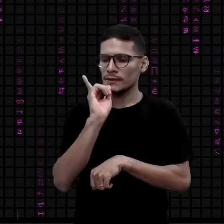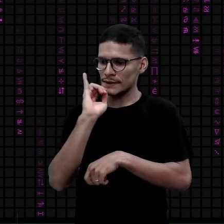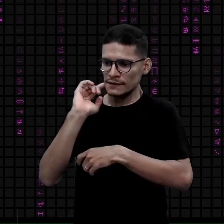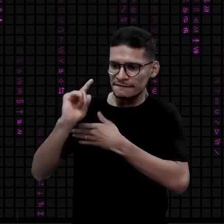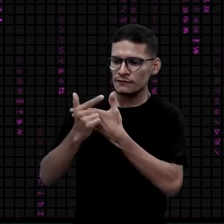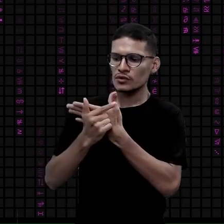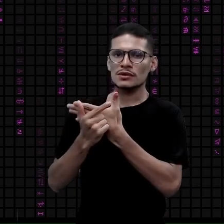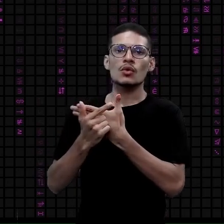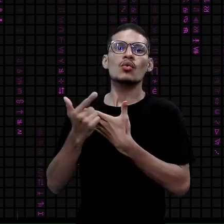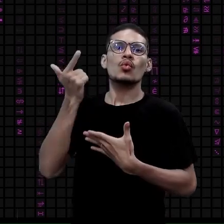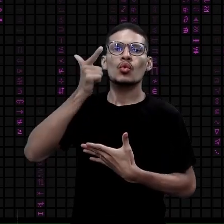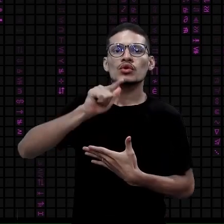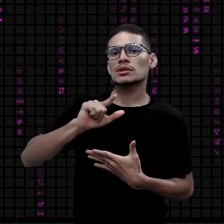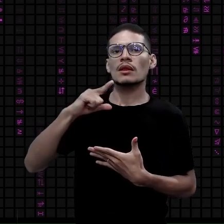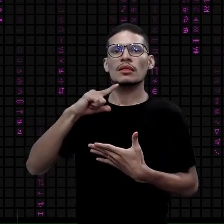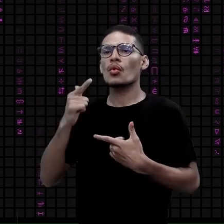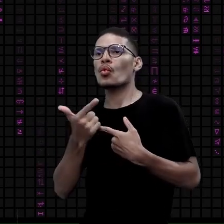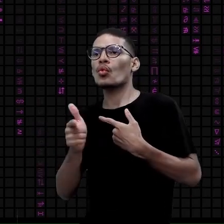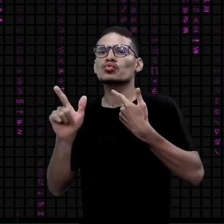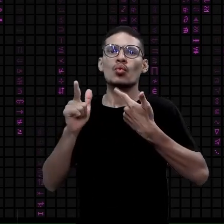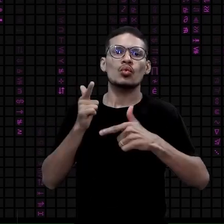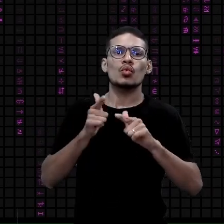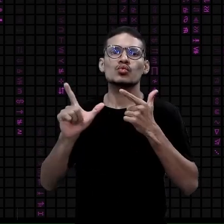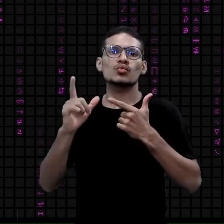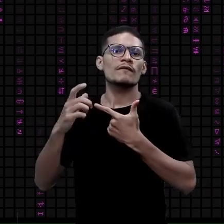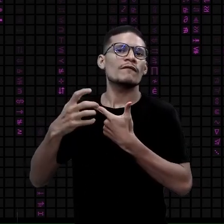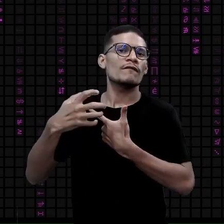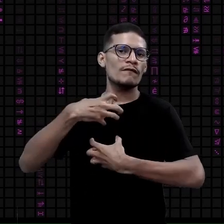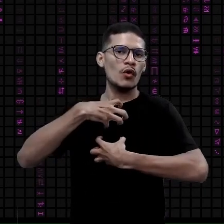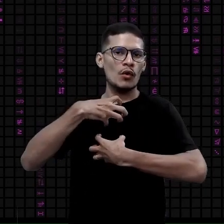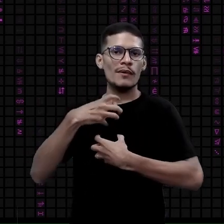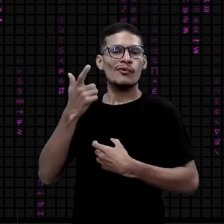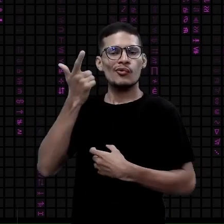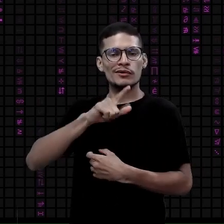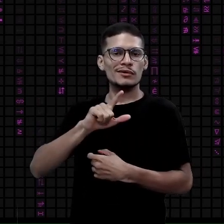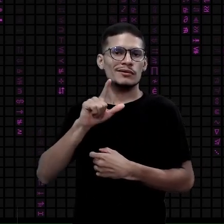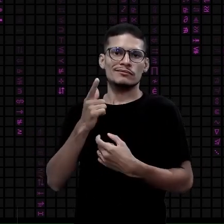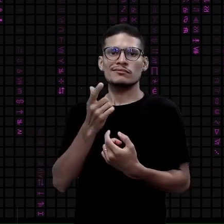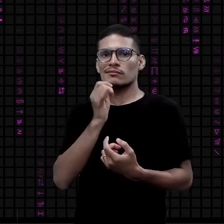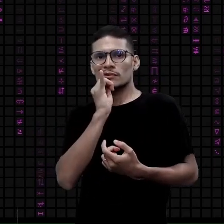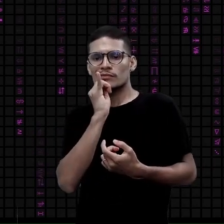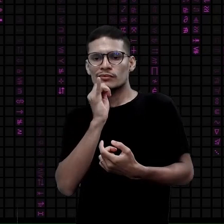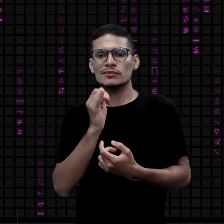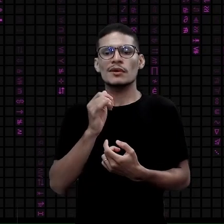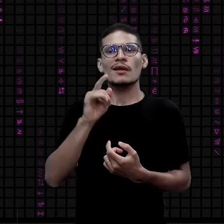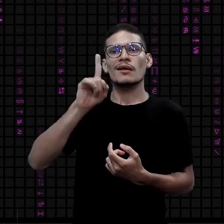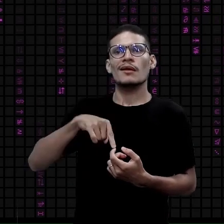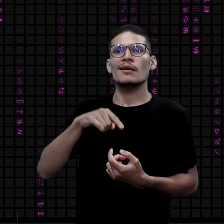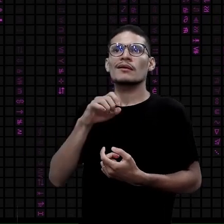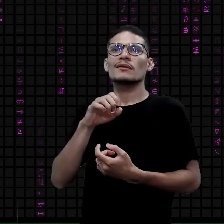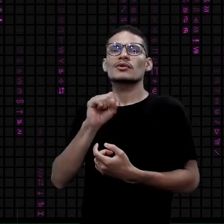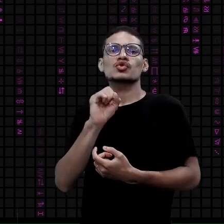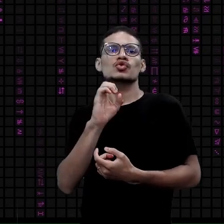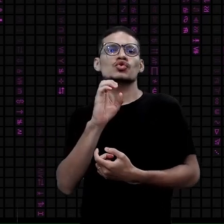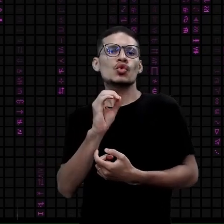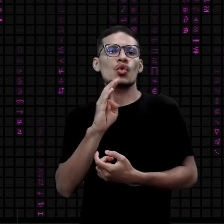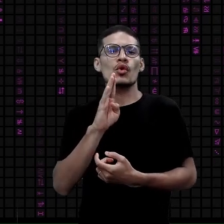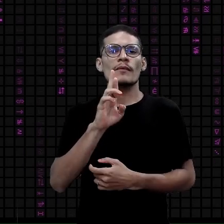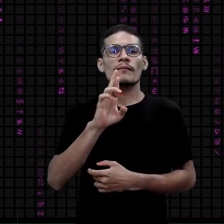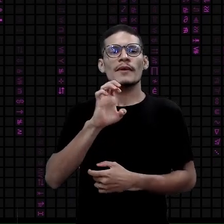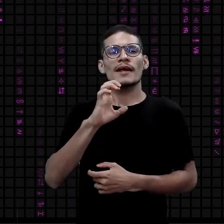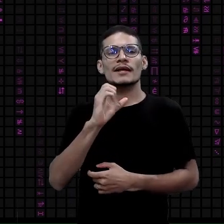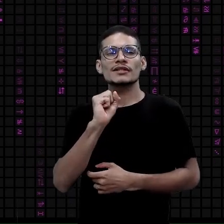formas diferentes para atender a demandas diferentes, como o caso da sobrescrita, sobrecarga ou parametrização.